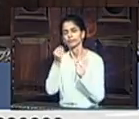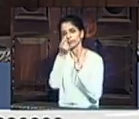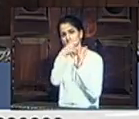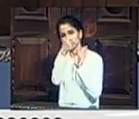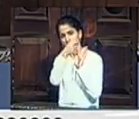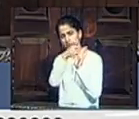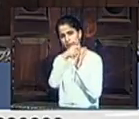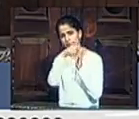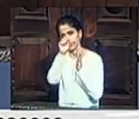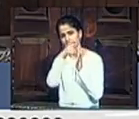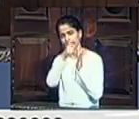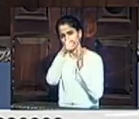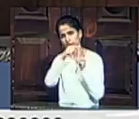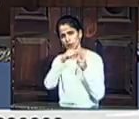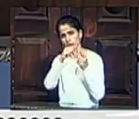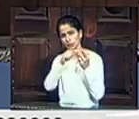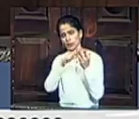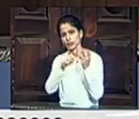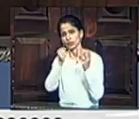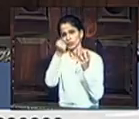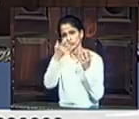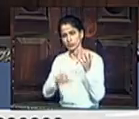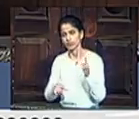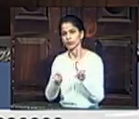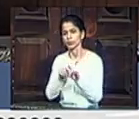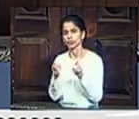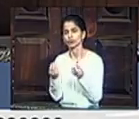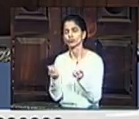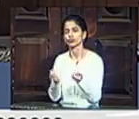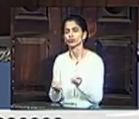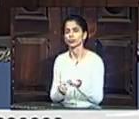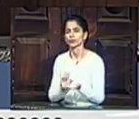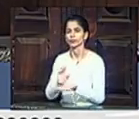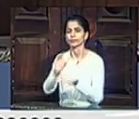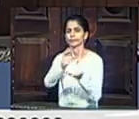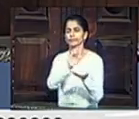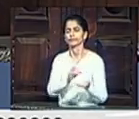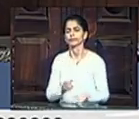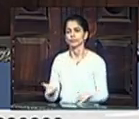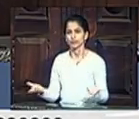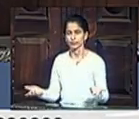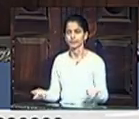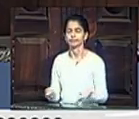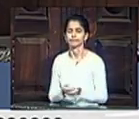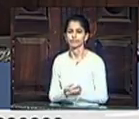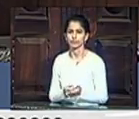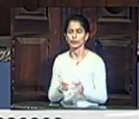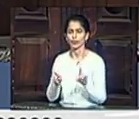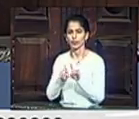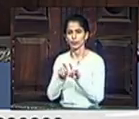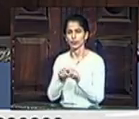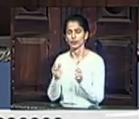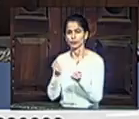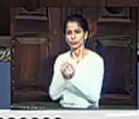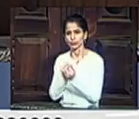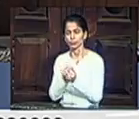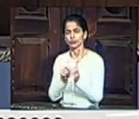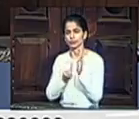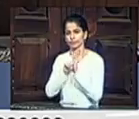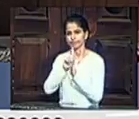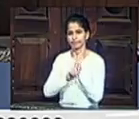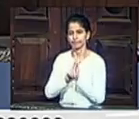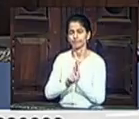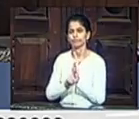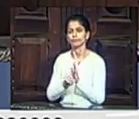discriminado, todo esse fluxo de caixa que eu estou contando com a ajuda de colegas auditores fiscais, para que nós